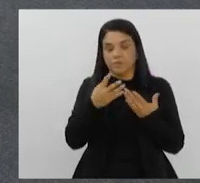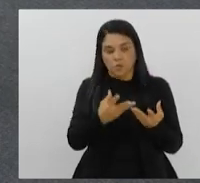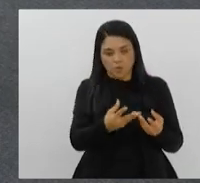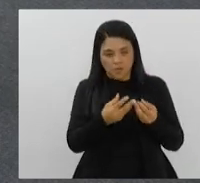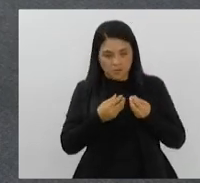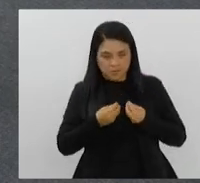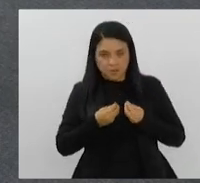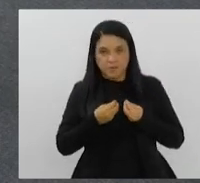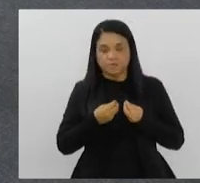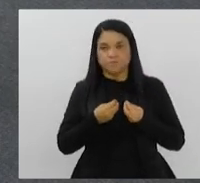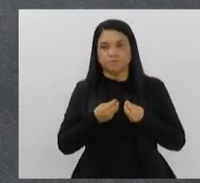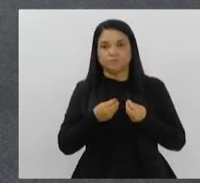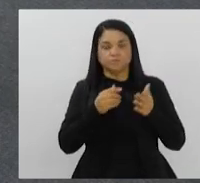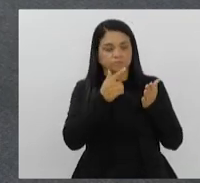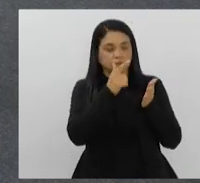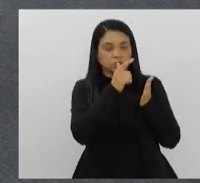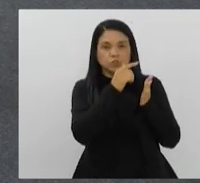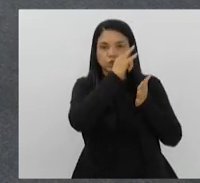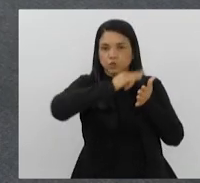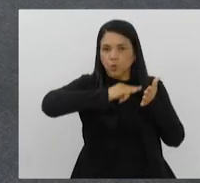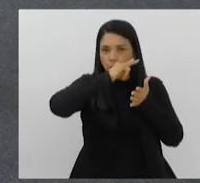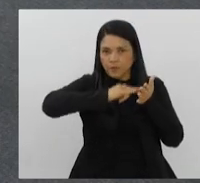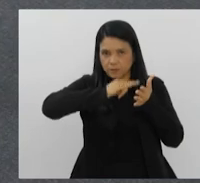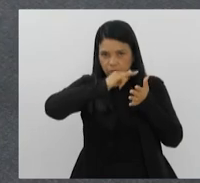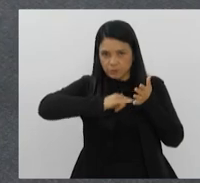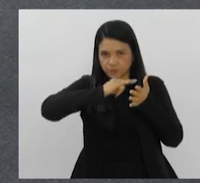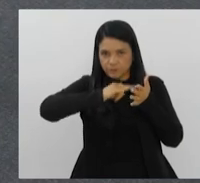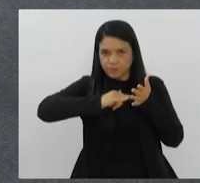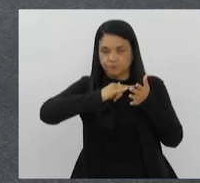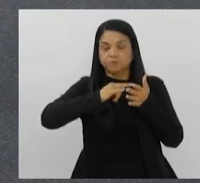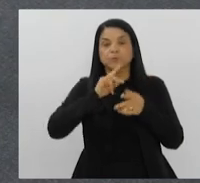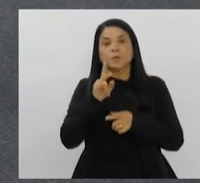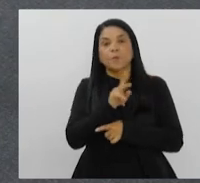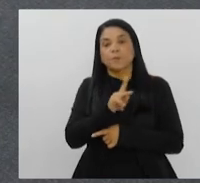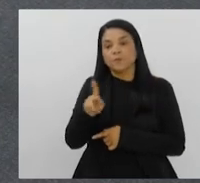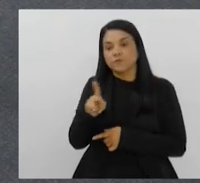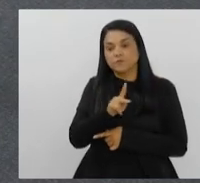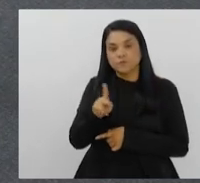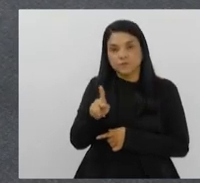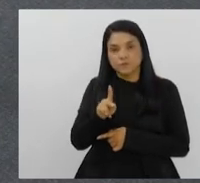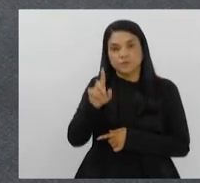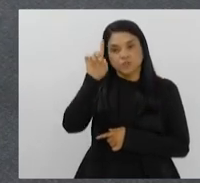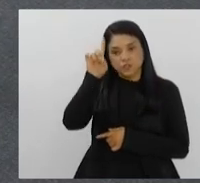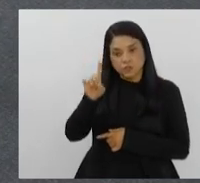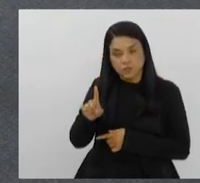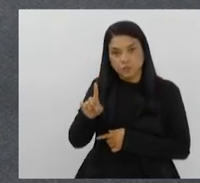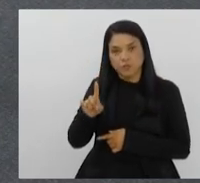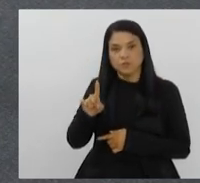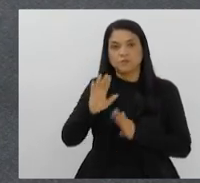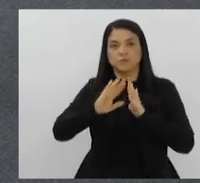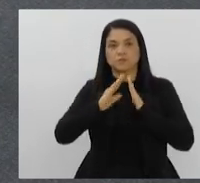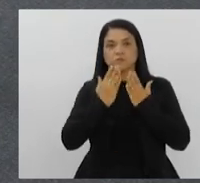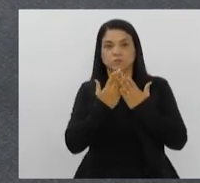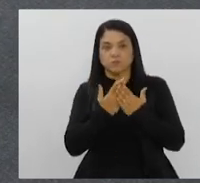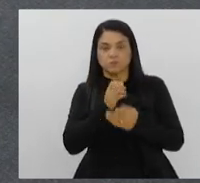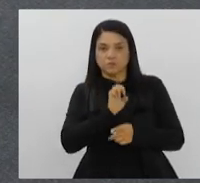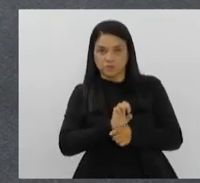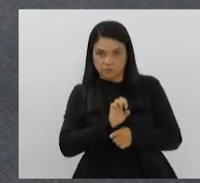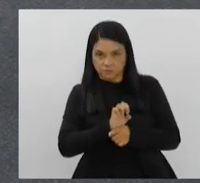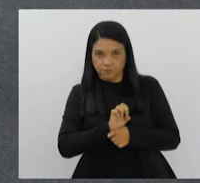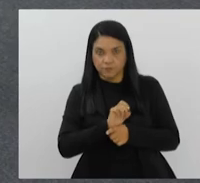duas comunicações, presidente Brazão, de professores e diretores da rede estadual. O que, que eles